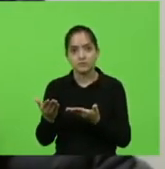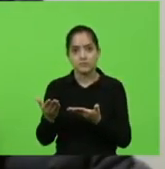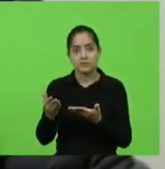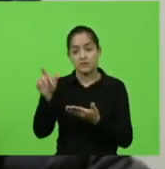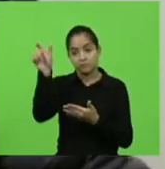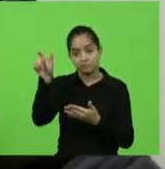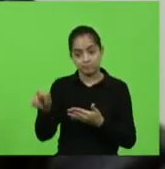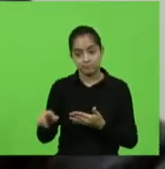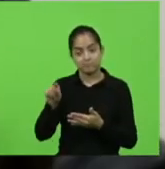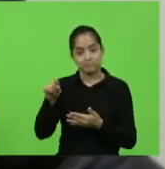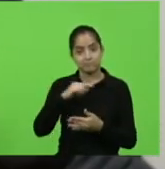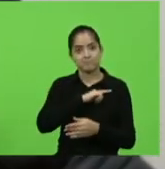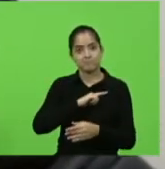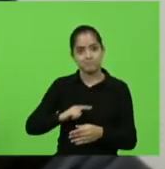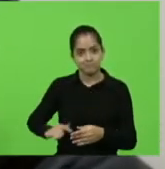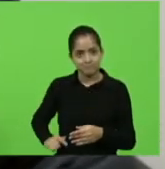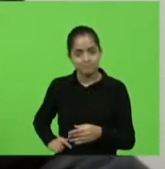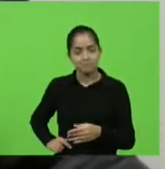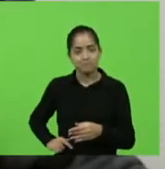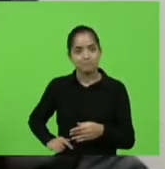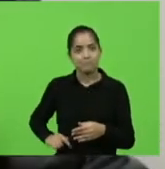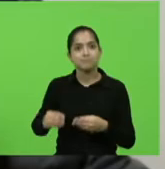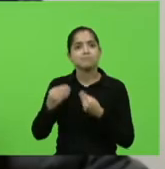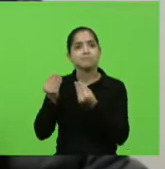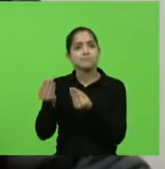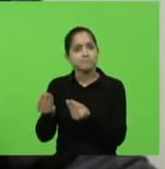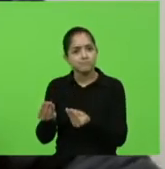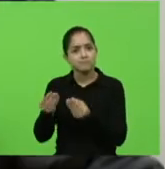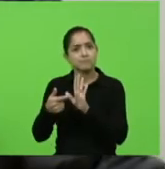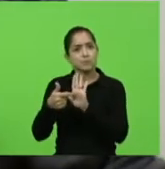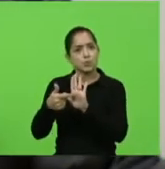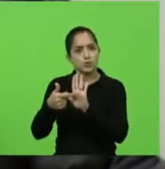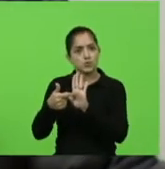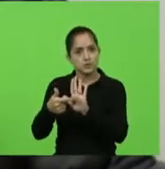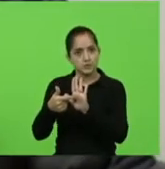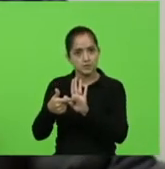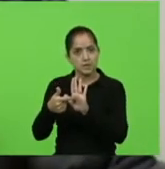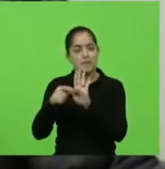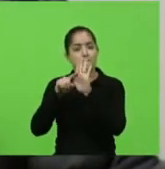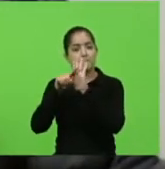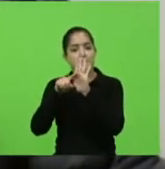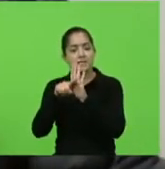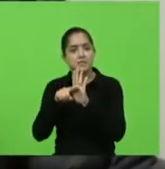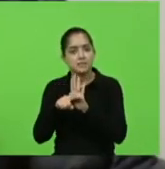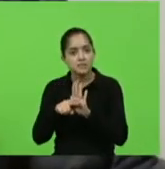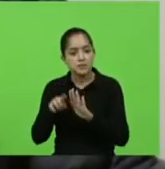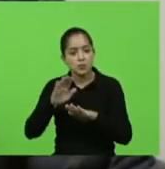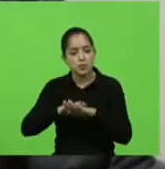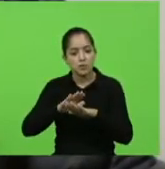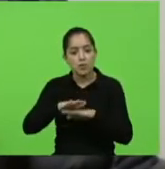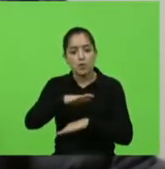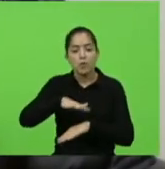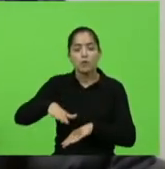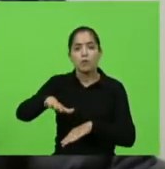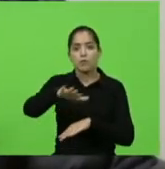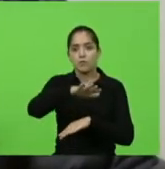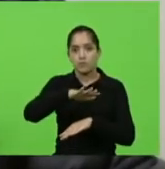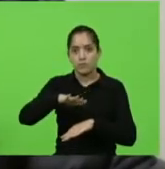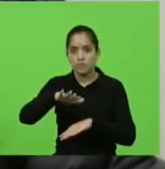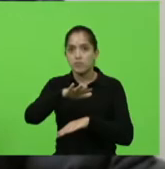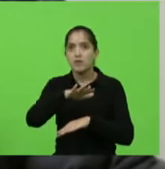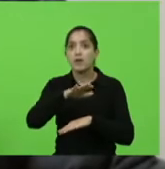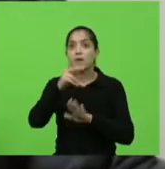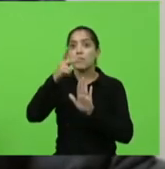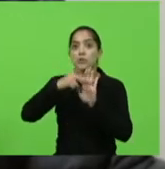governador uma série de levantamentos que pesquisadores do projeto Rede